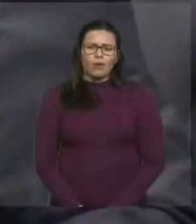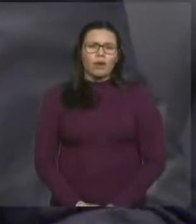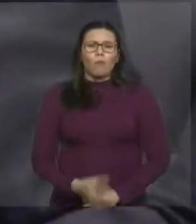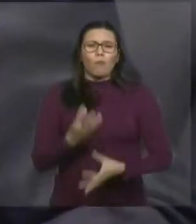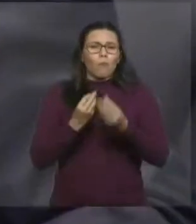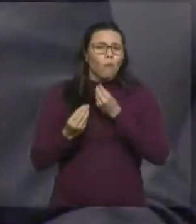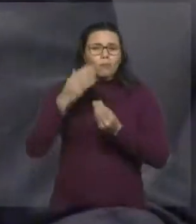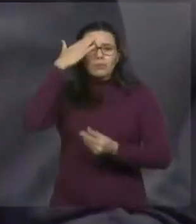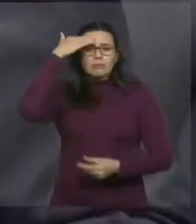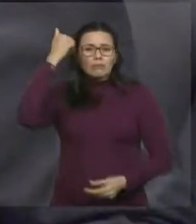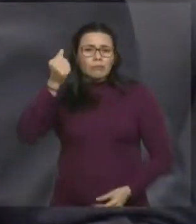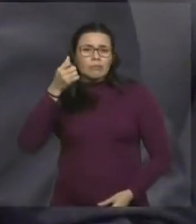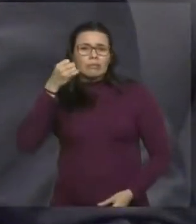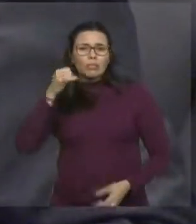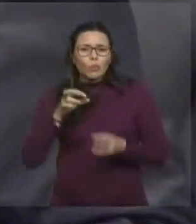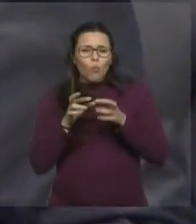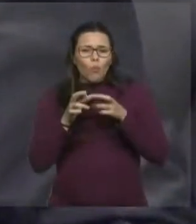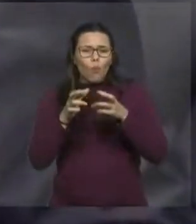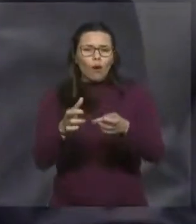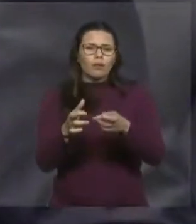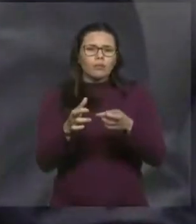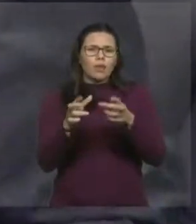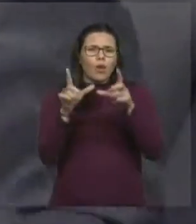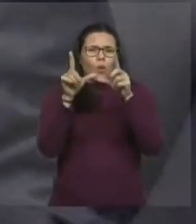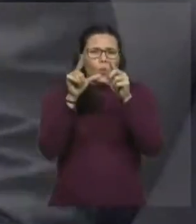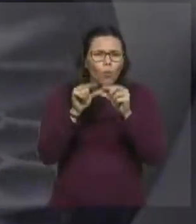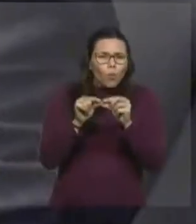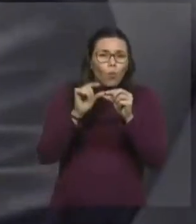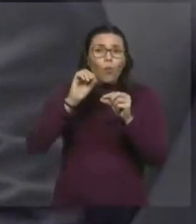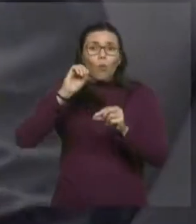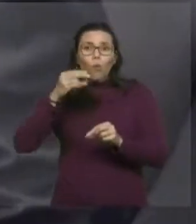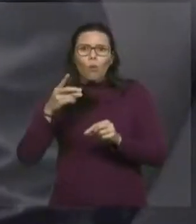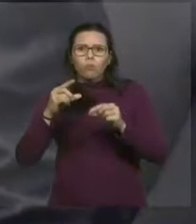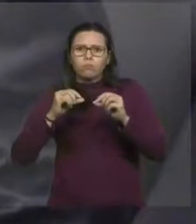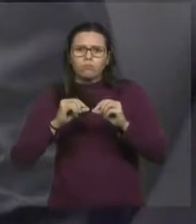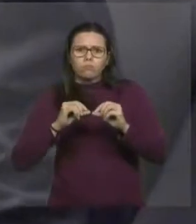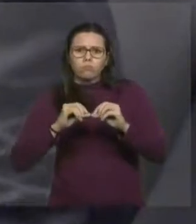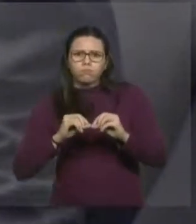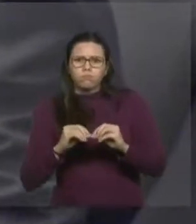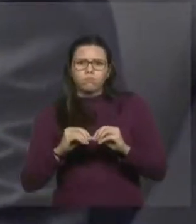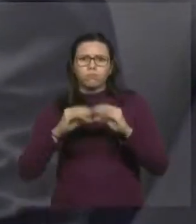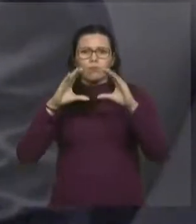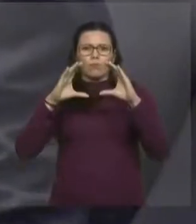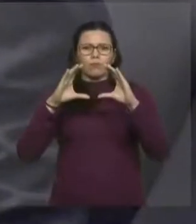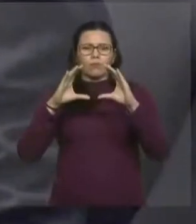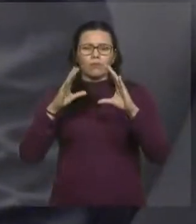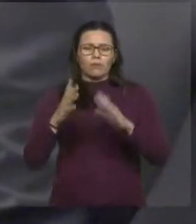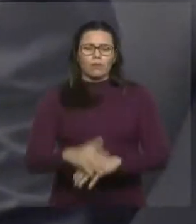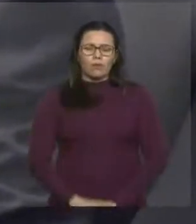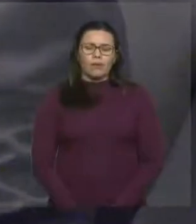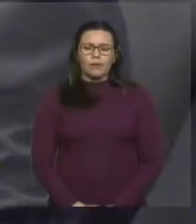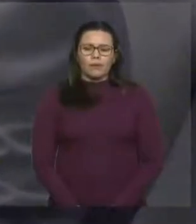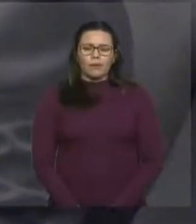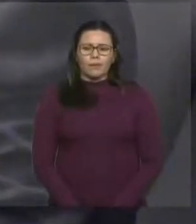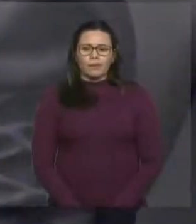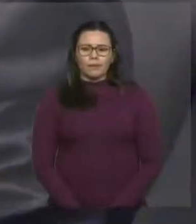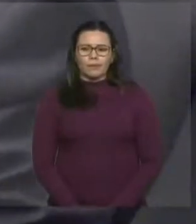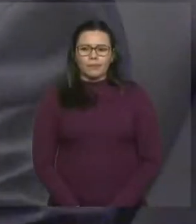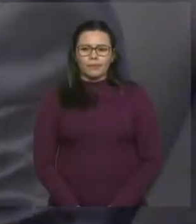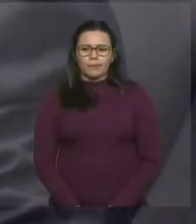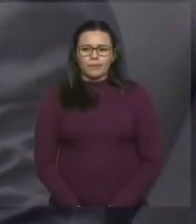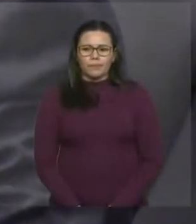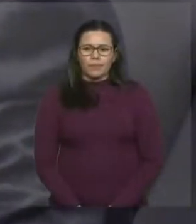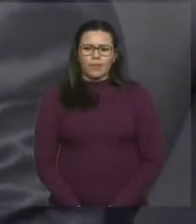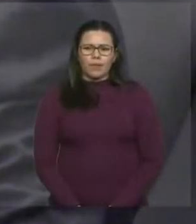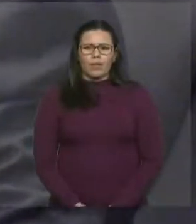Todo dia ela vai progressivamente. Além do mais, que todos os hospitais que chega uma